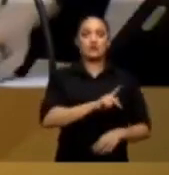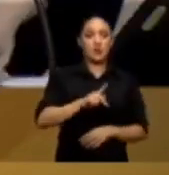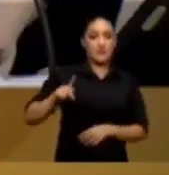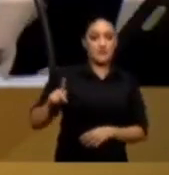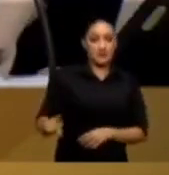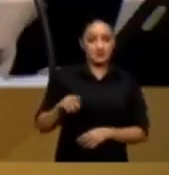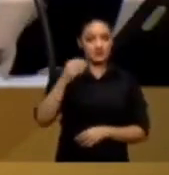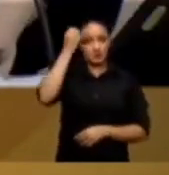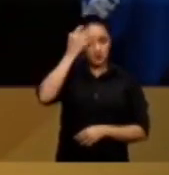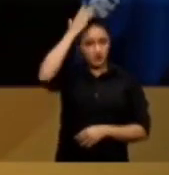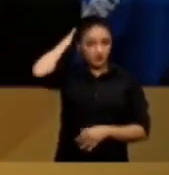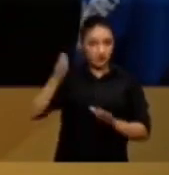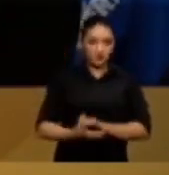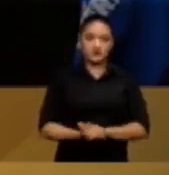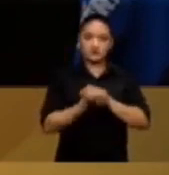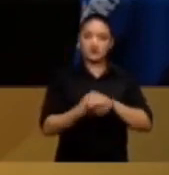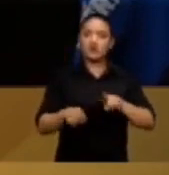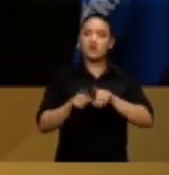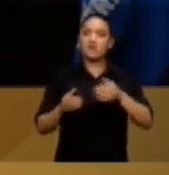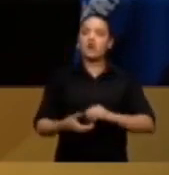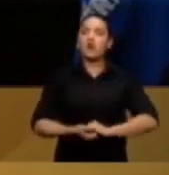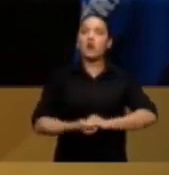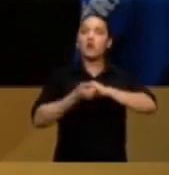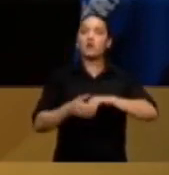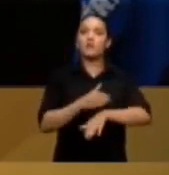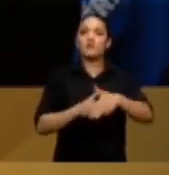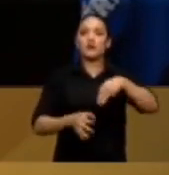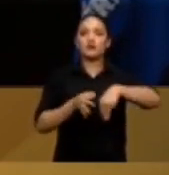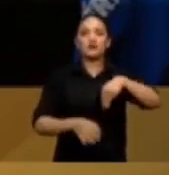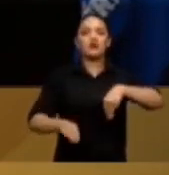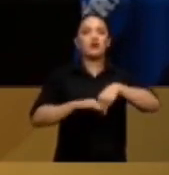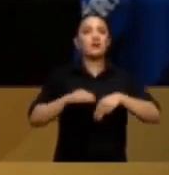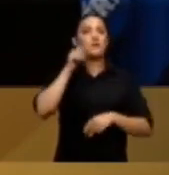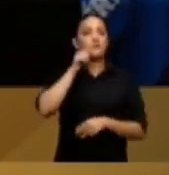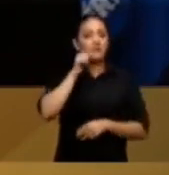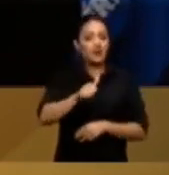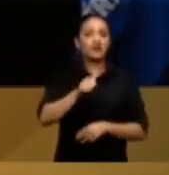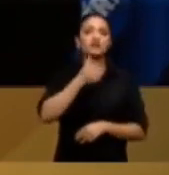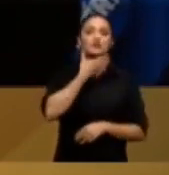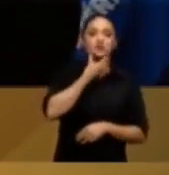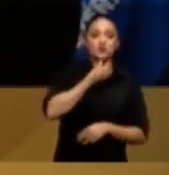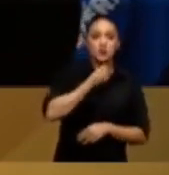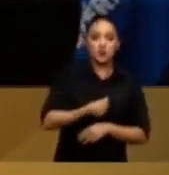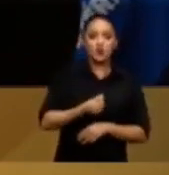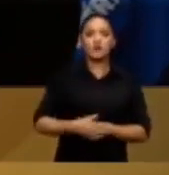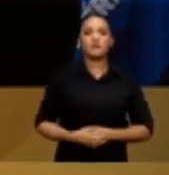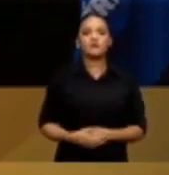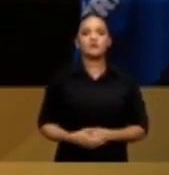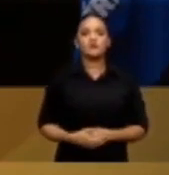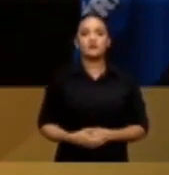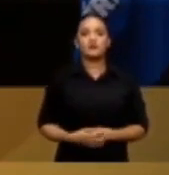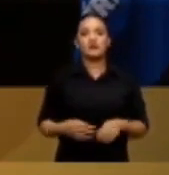excelentíssimas senhoras ministras, excelentíssimo senhor ministros,